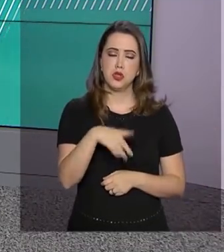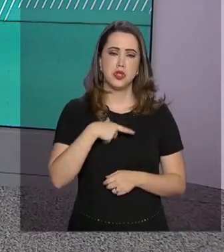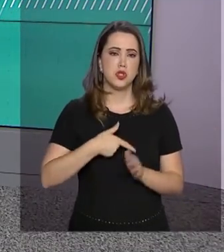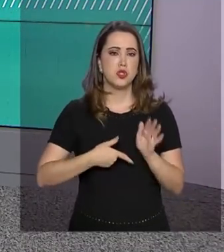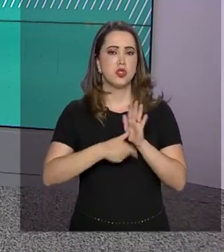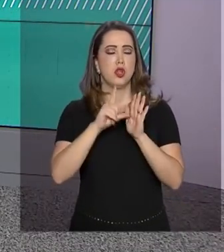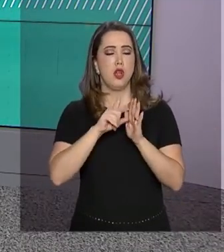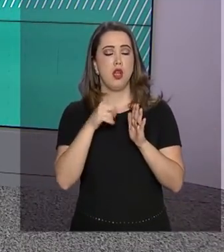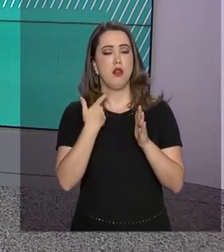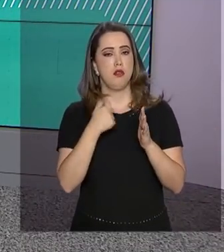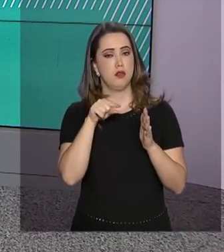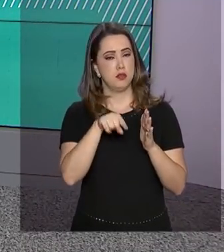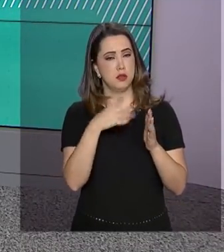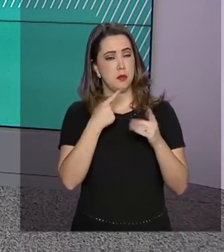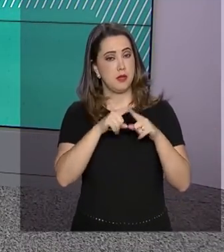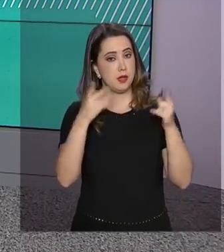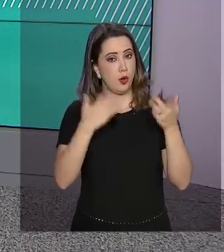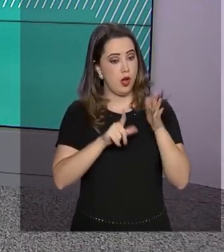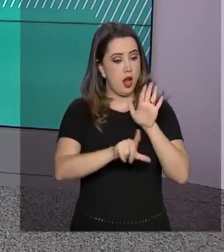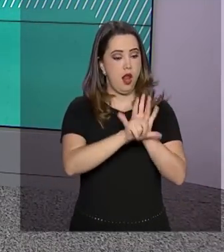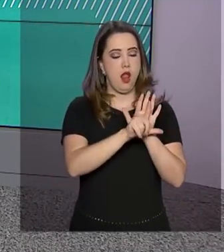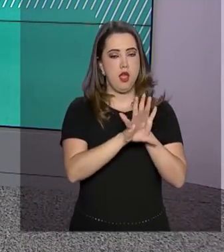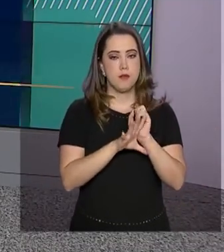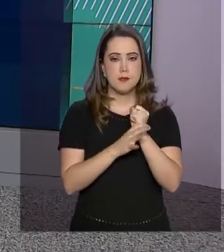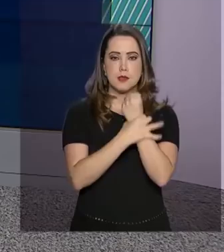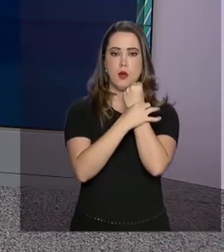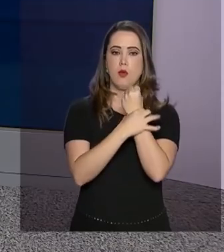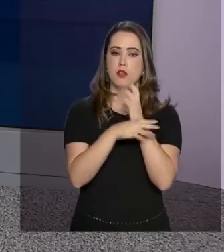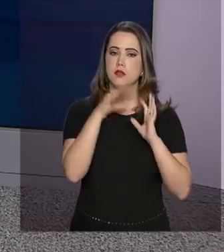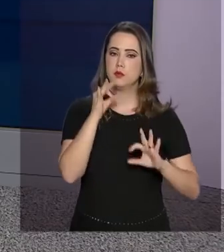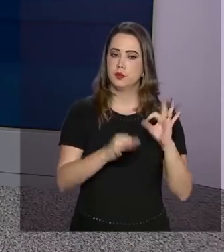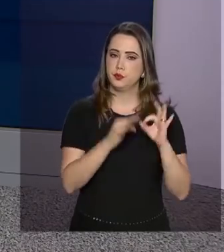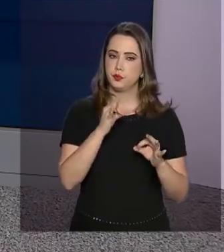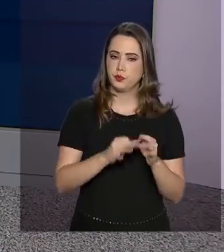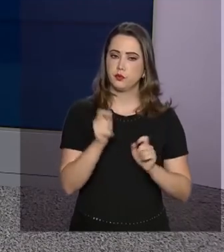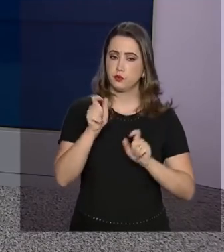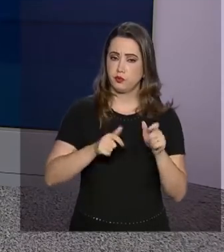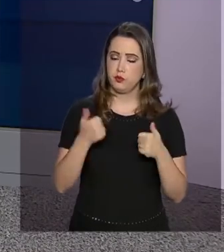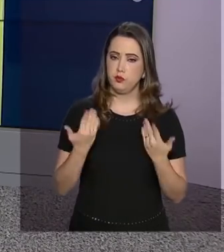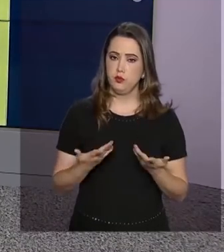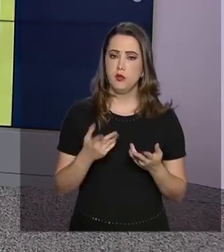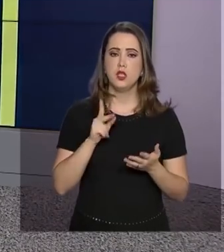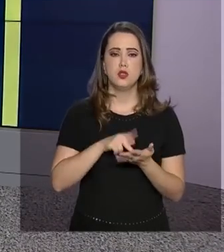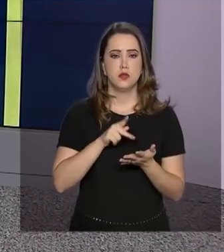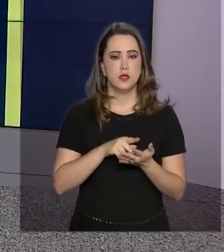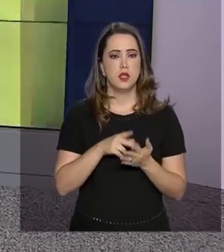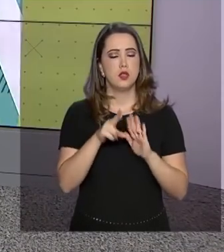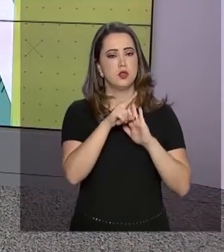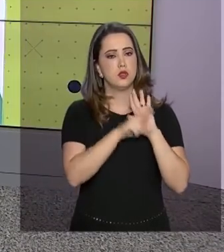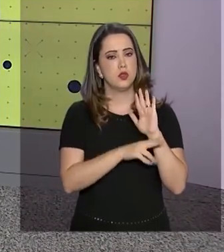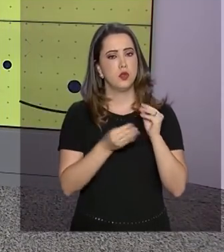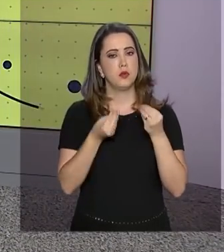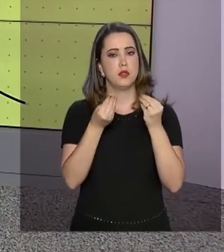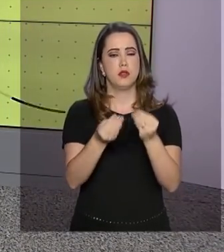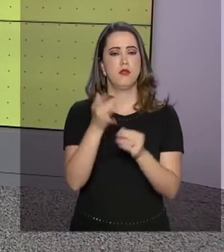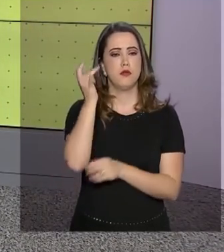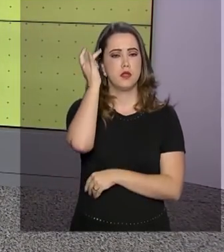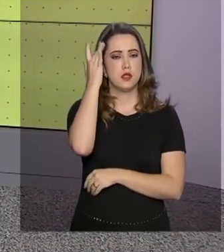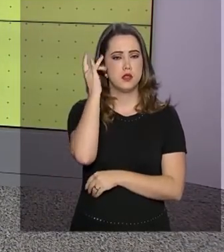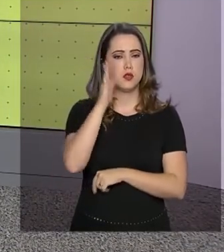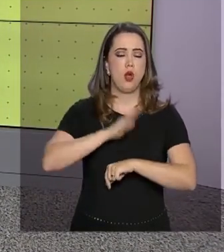agora foi assegurada em lei permitindo maior segurança jurídica aos consumidores na prática a norma garante mais